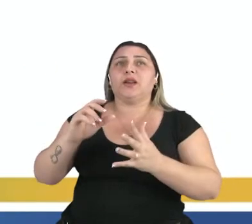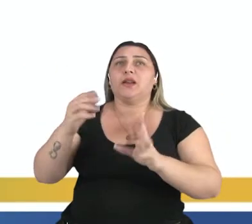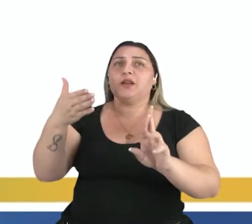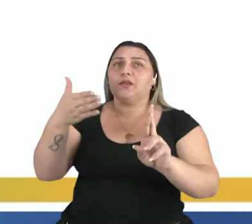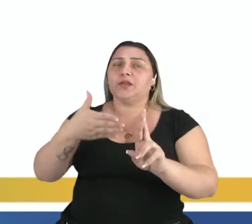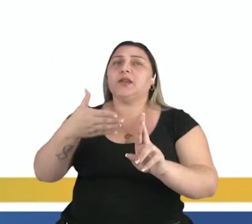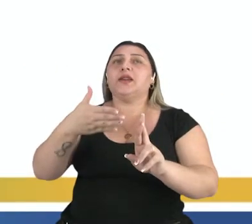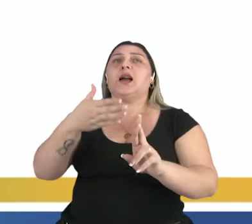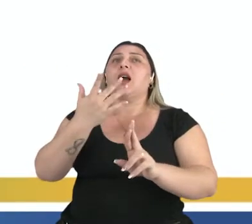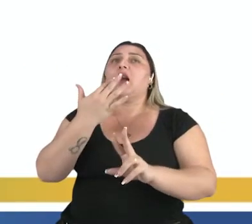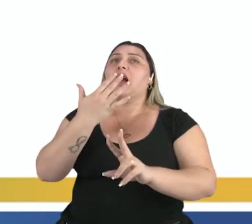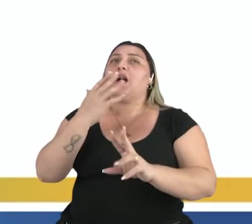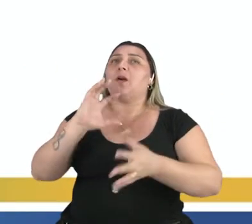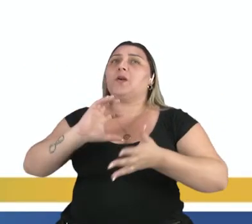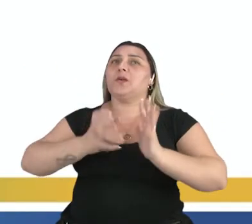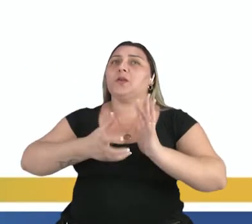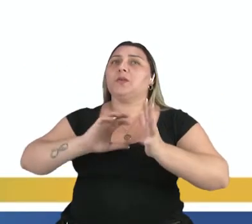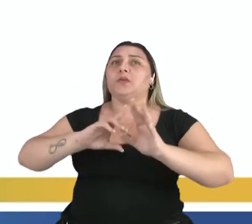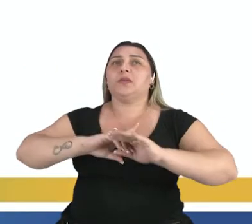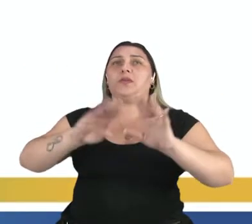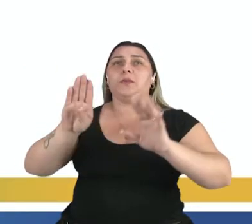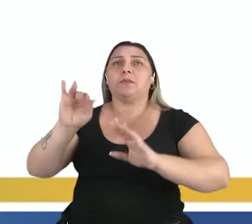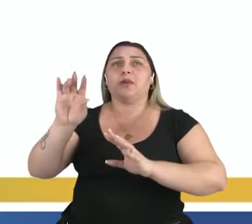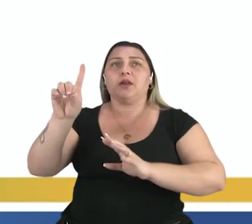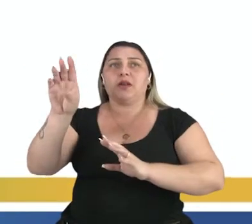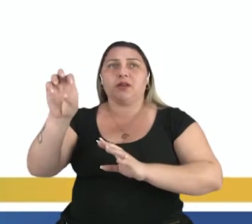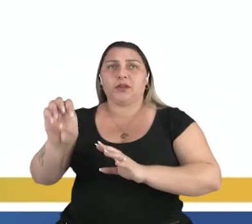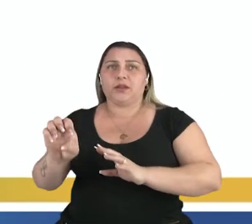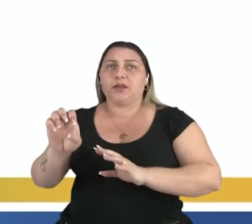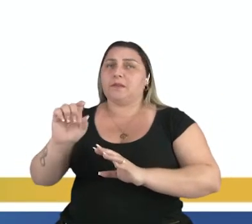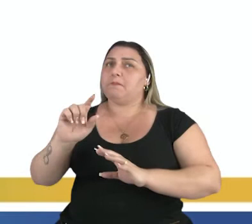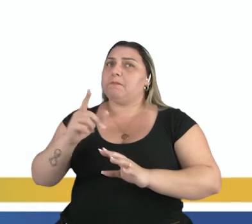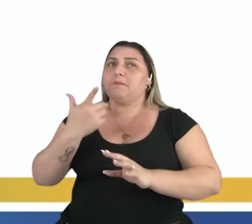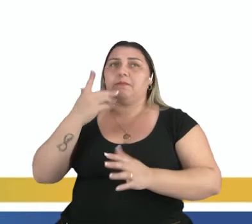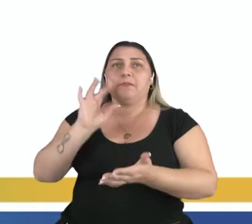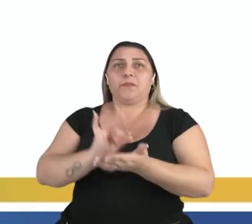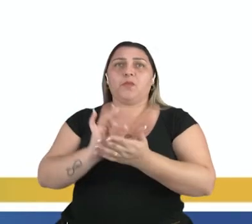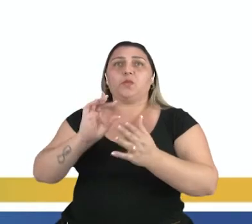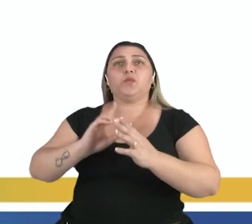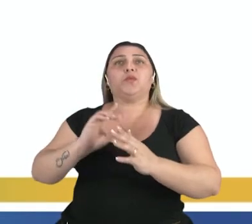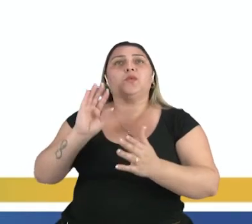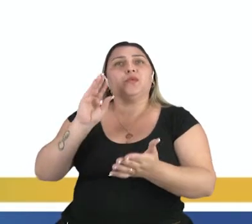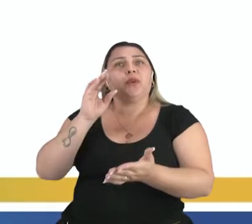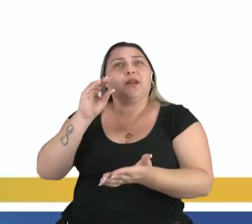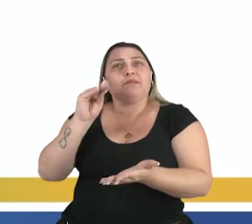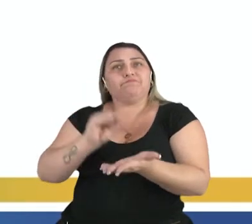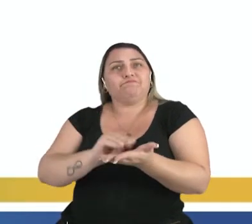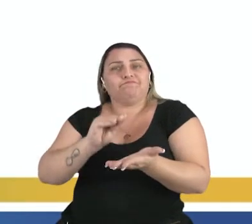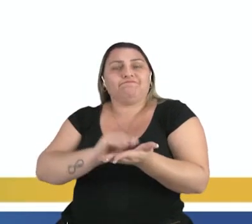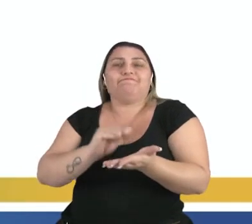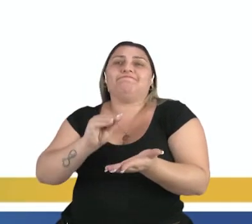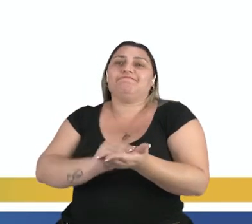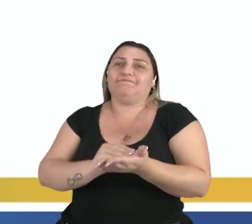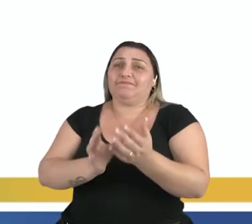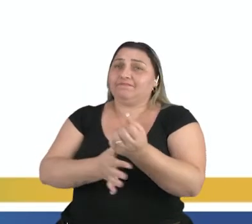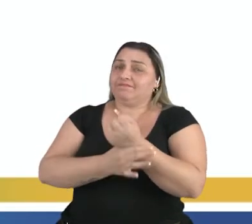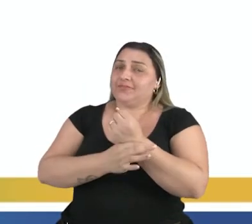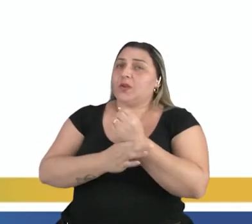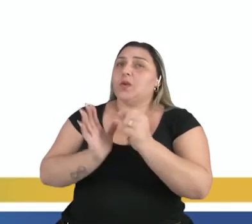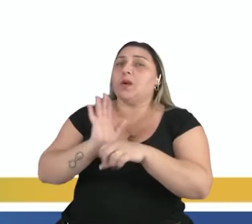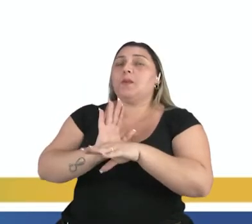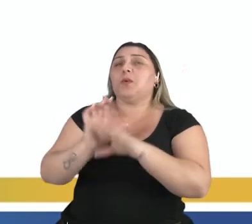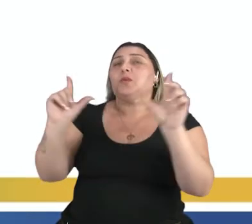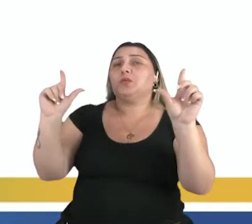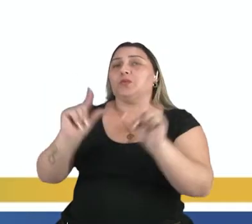referência à cor do Partido Democrático de Biden. Não se concretizou. Os democratas falharam em garantir o apoio de